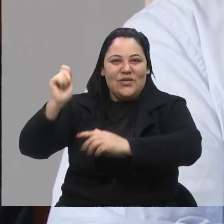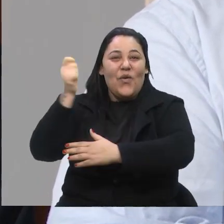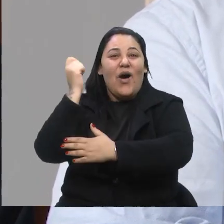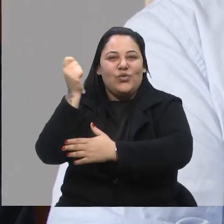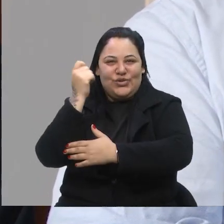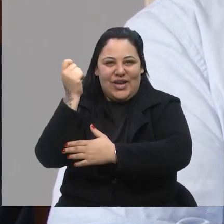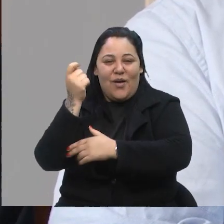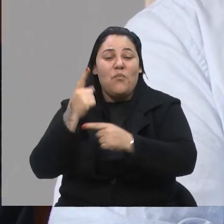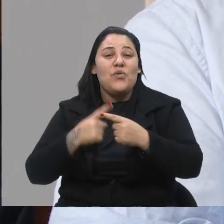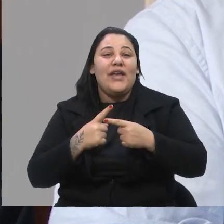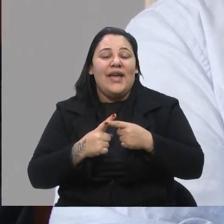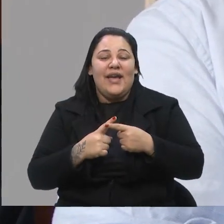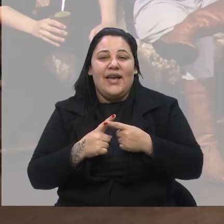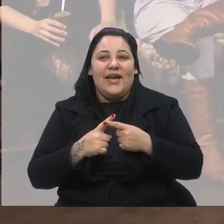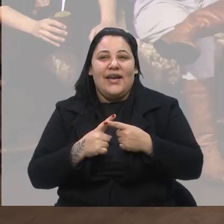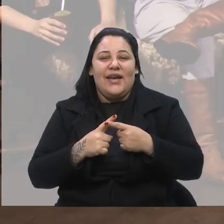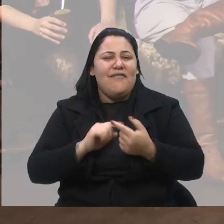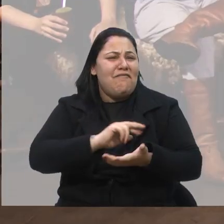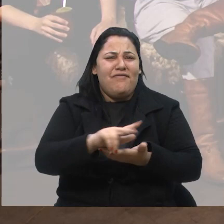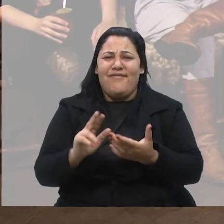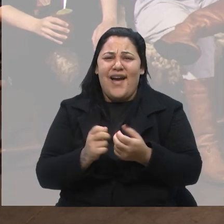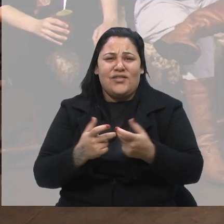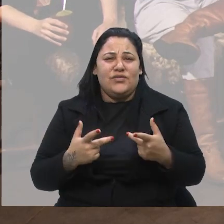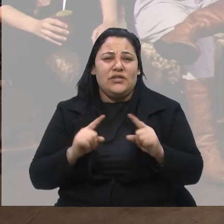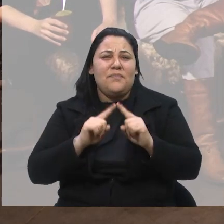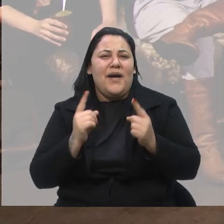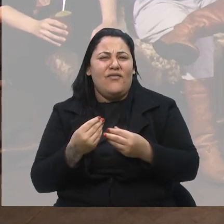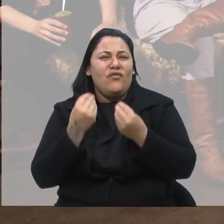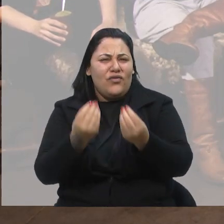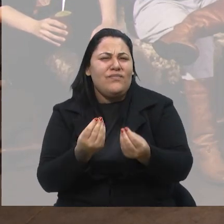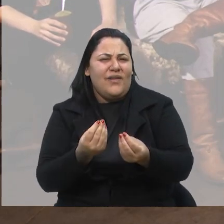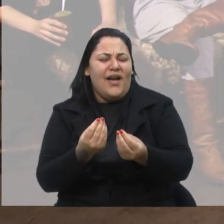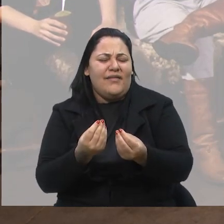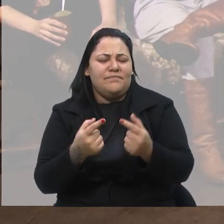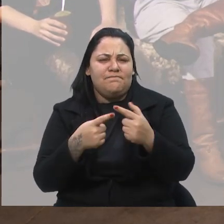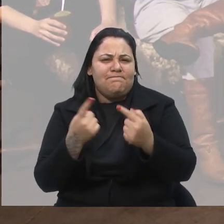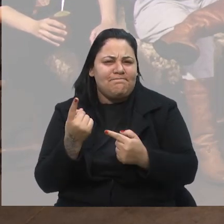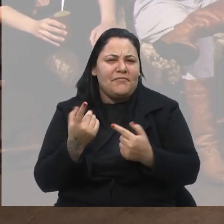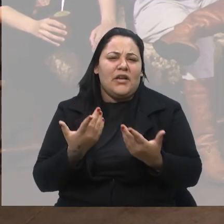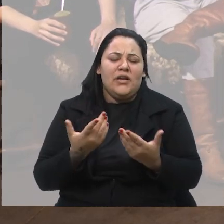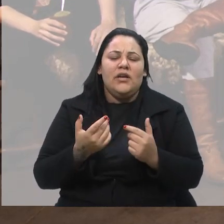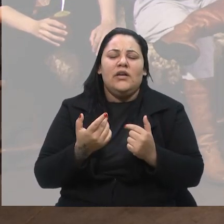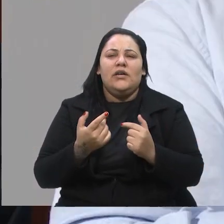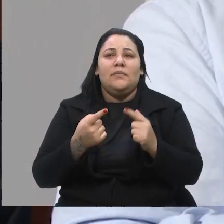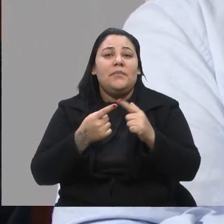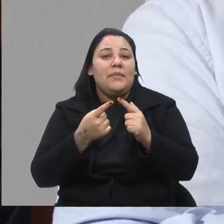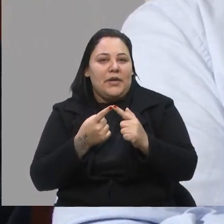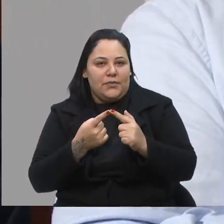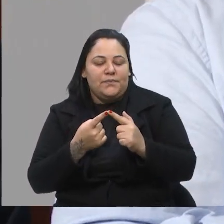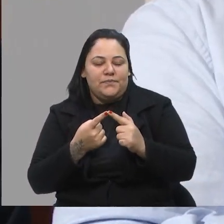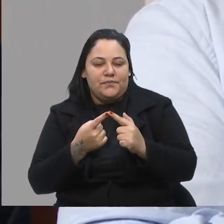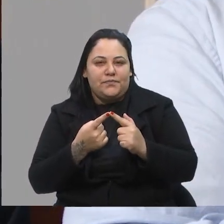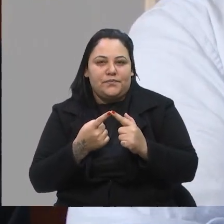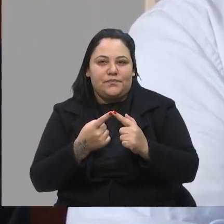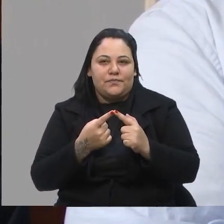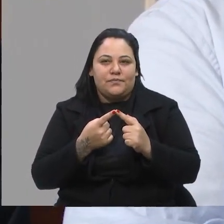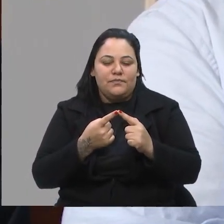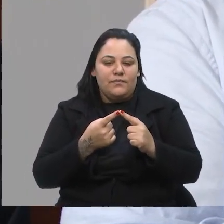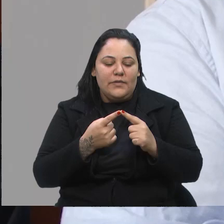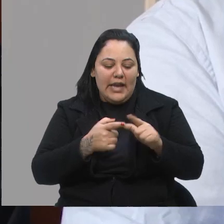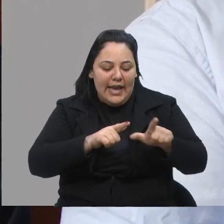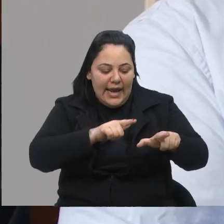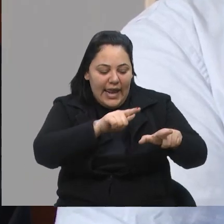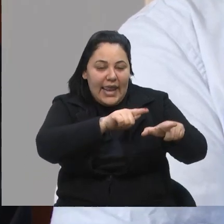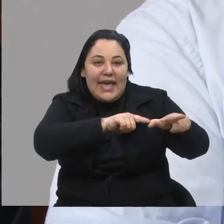função de várias coisas, mas eu vou citar 2, 3 aqui. Primeiro, que são letras,